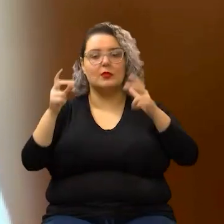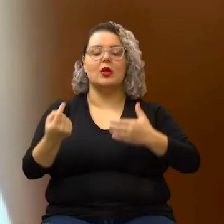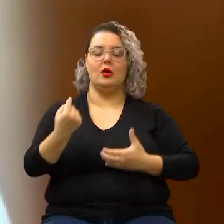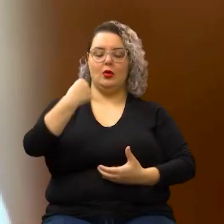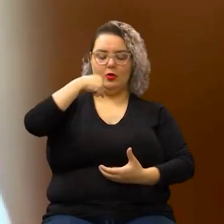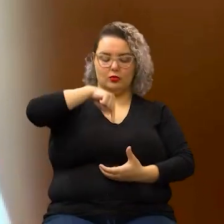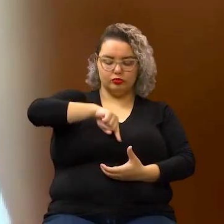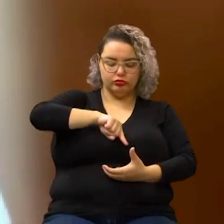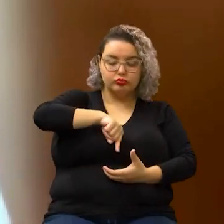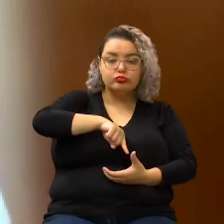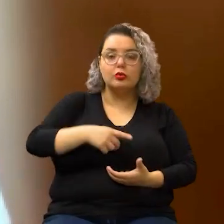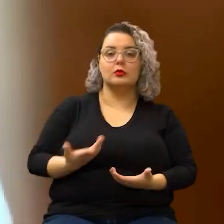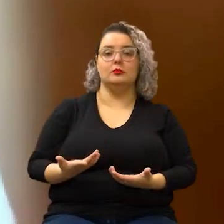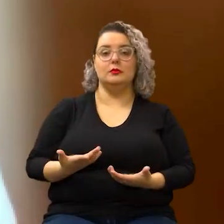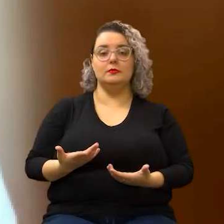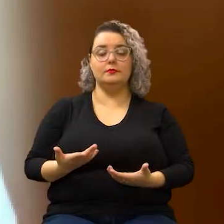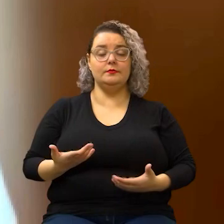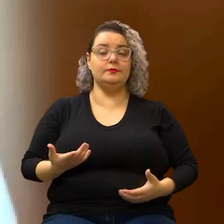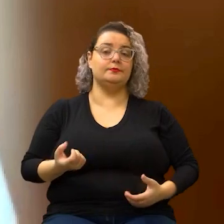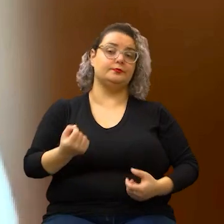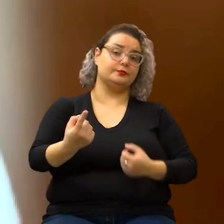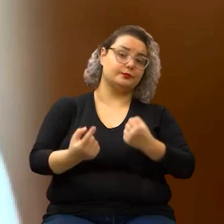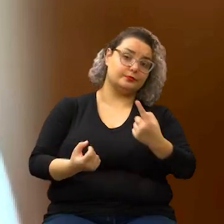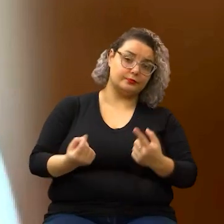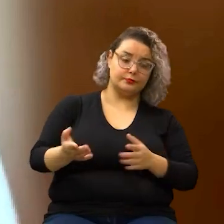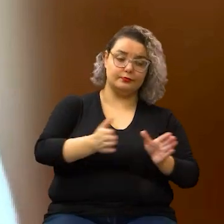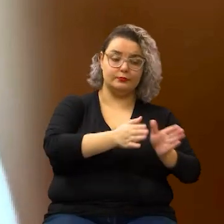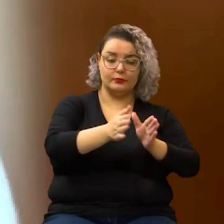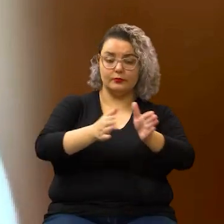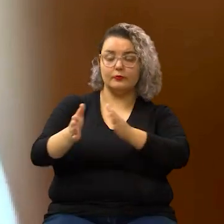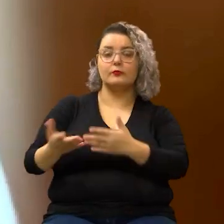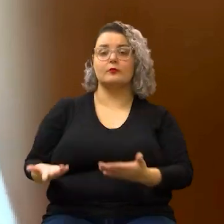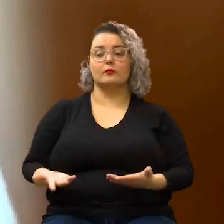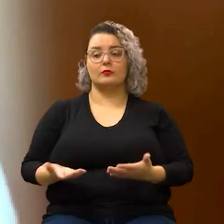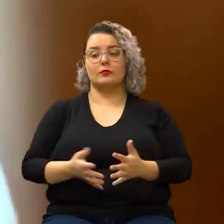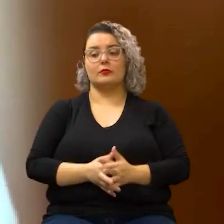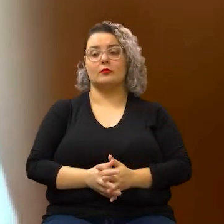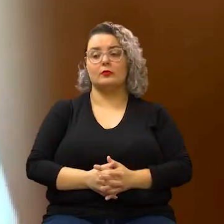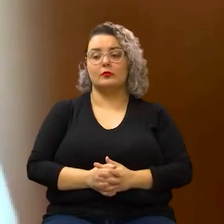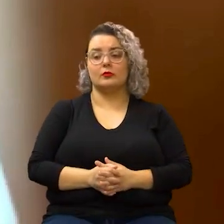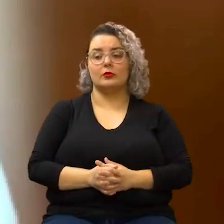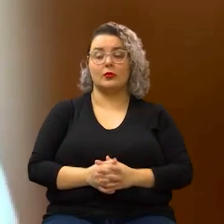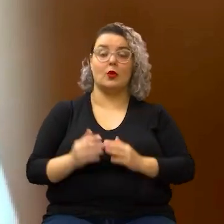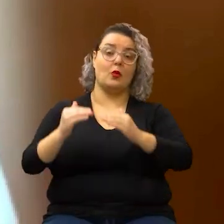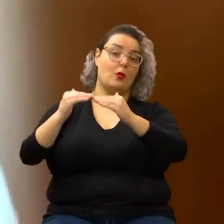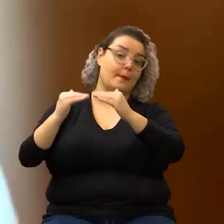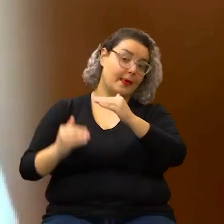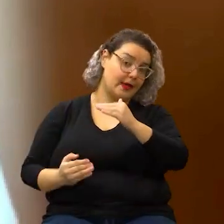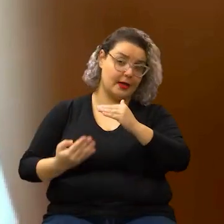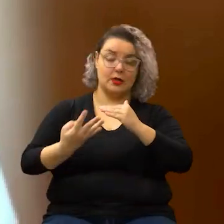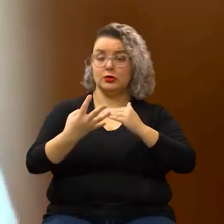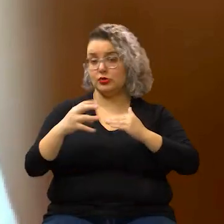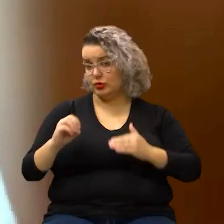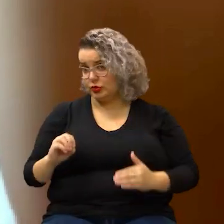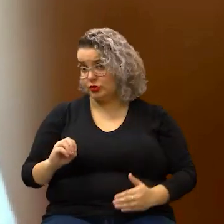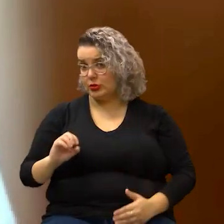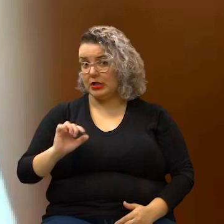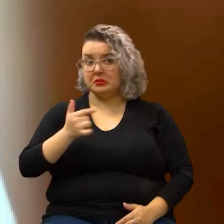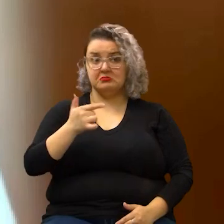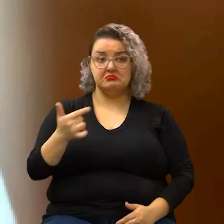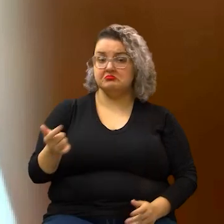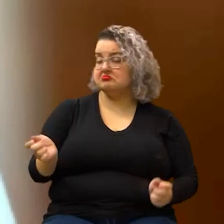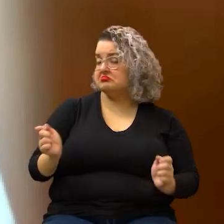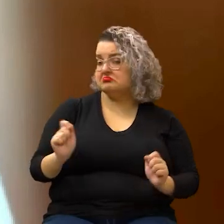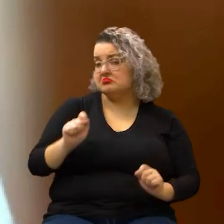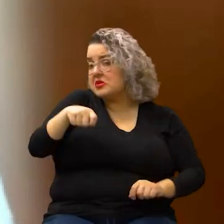está indicada a endoscopia. Já naqueles casos em que com menos de 40 anos e que